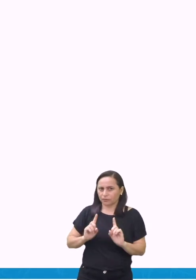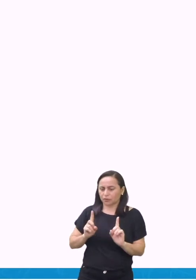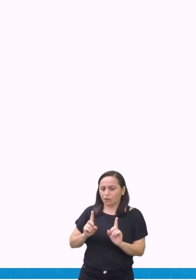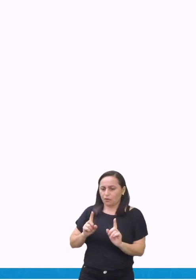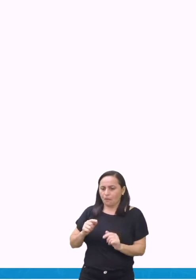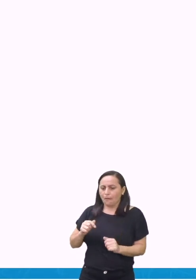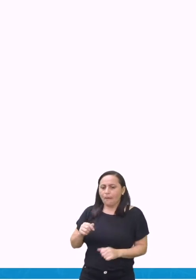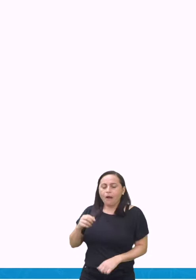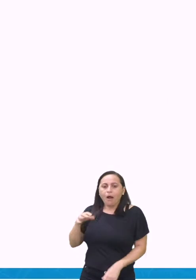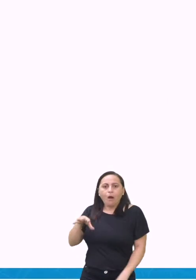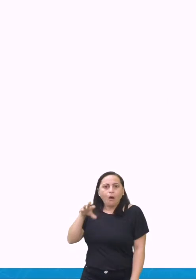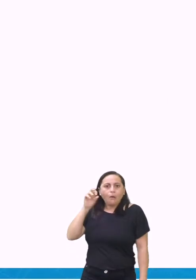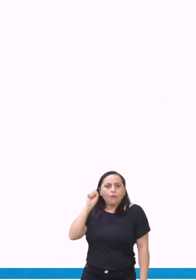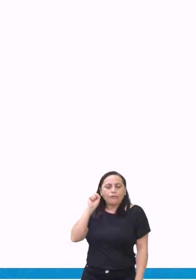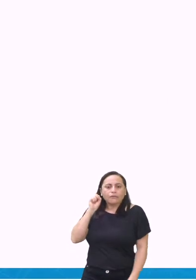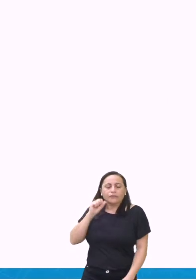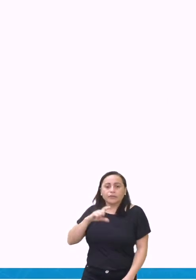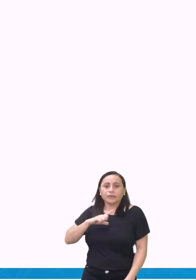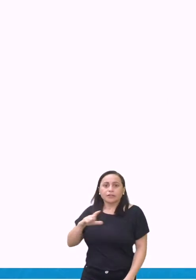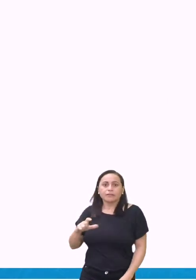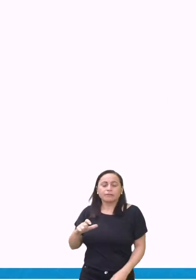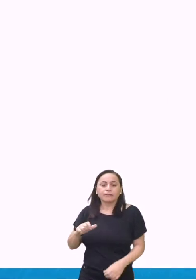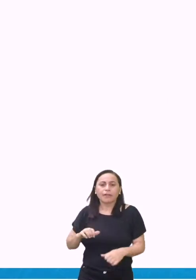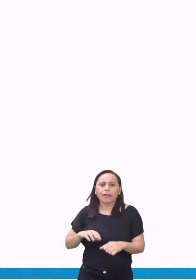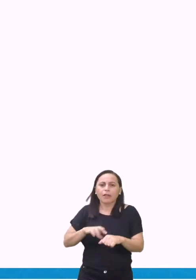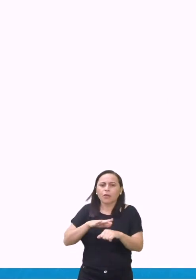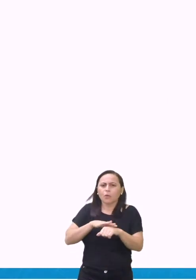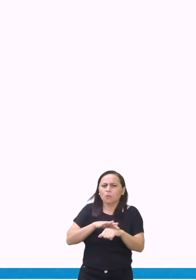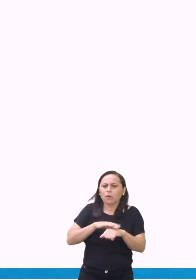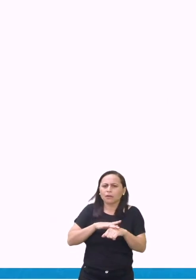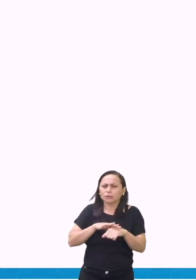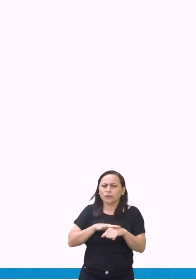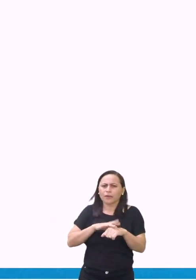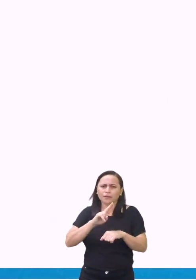um vírus chamado Covid, que está